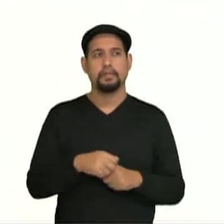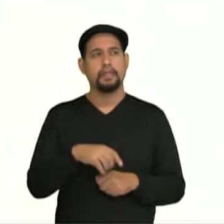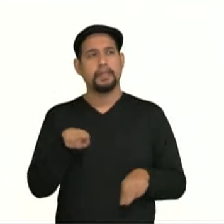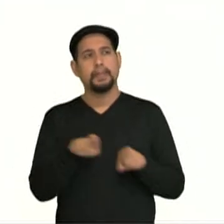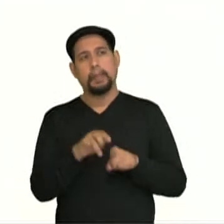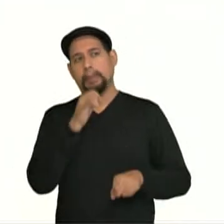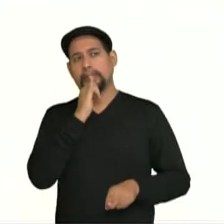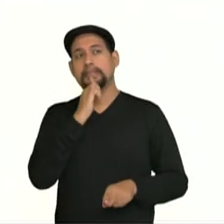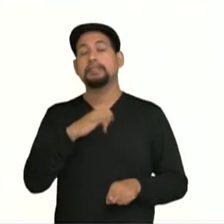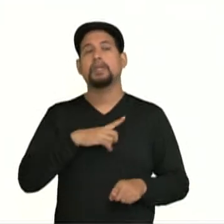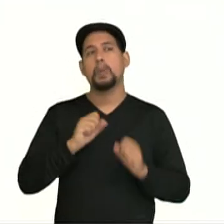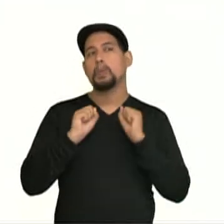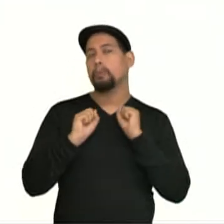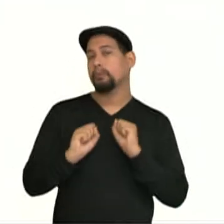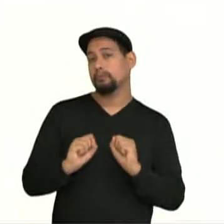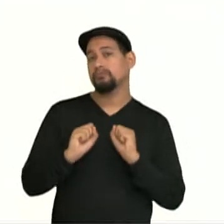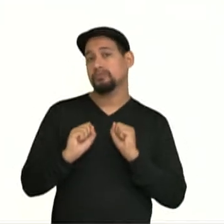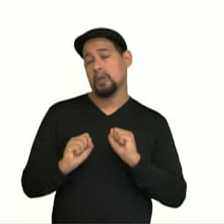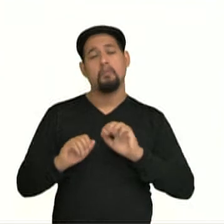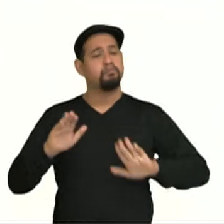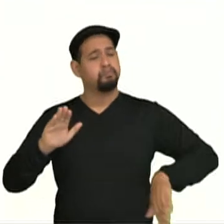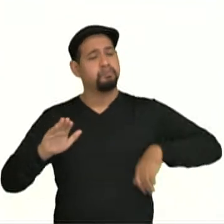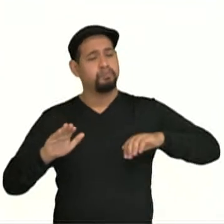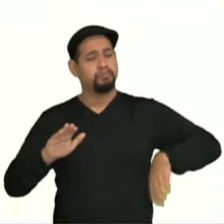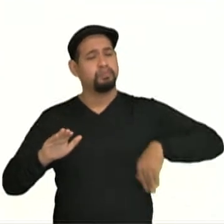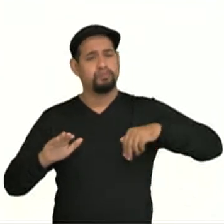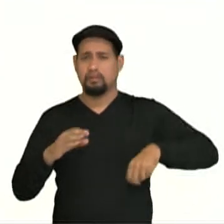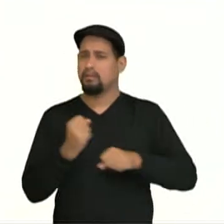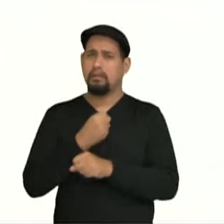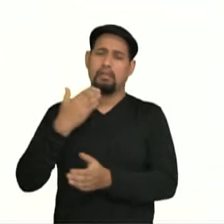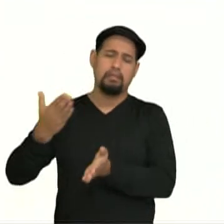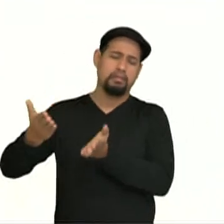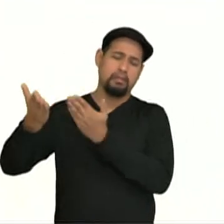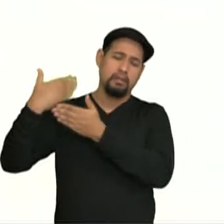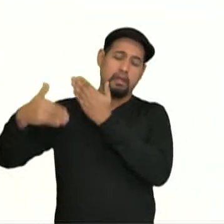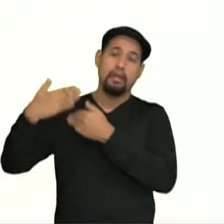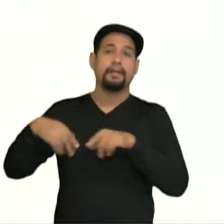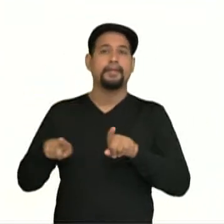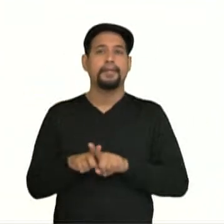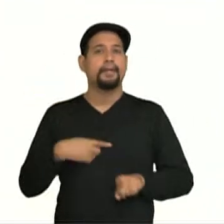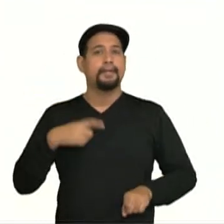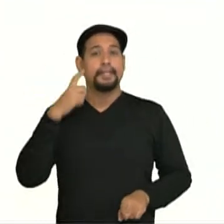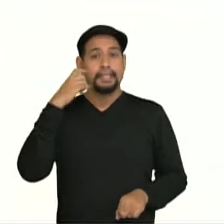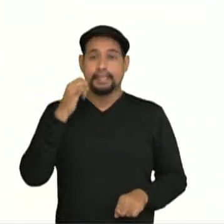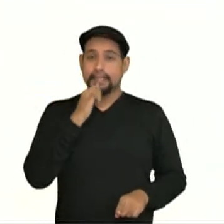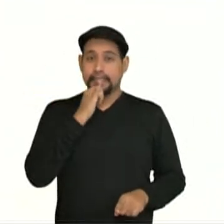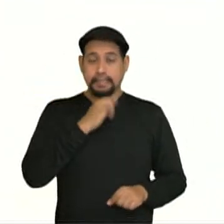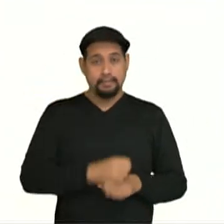ago. Ele podia nadar anos atrás. Ou a possibilidade, she